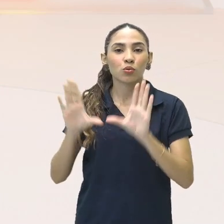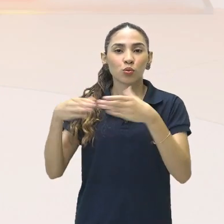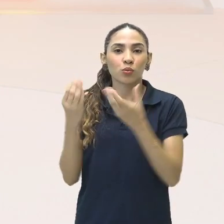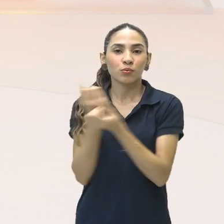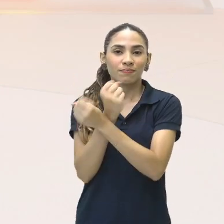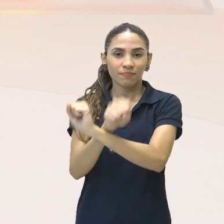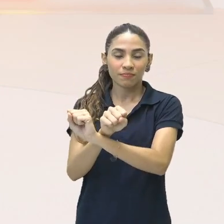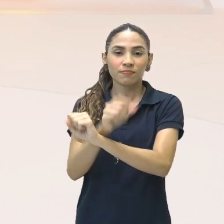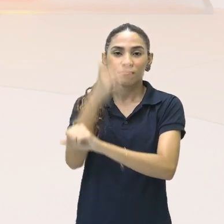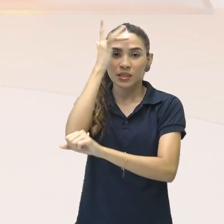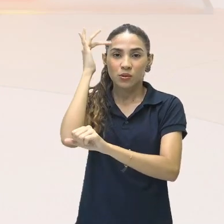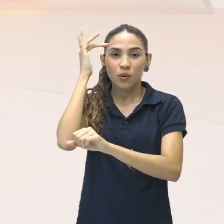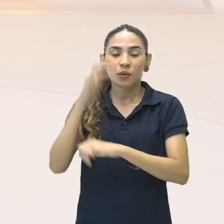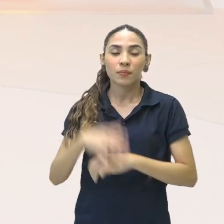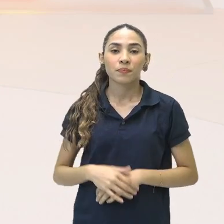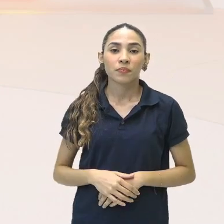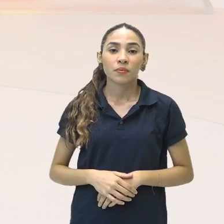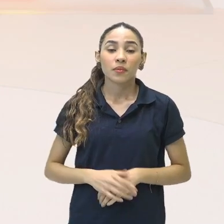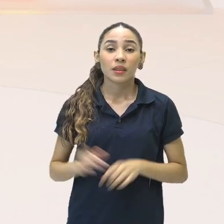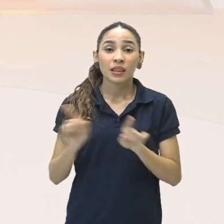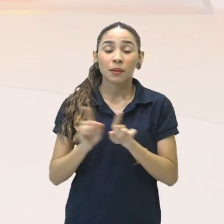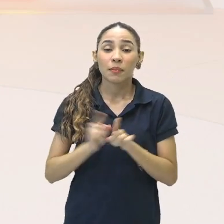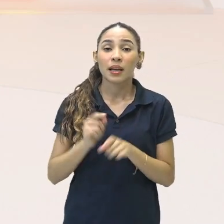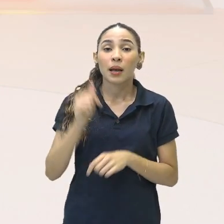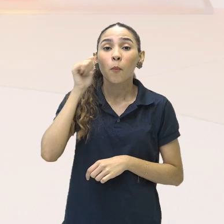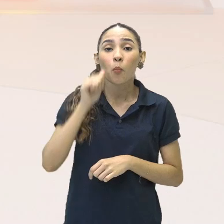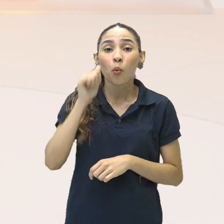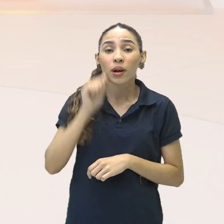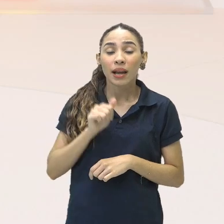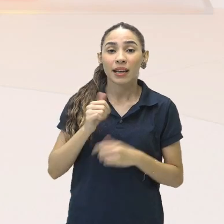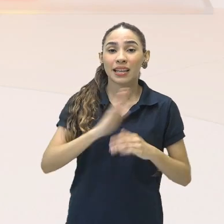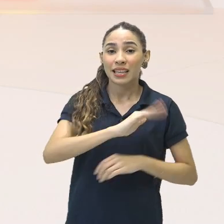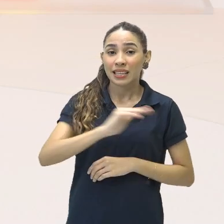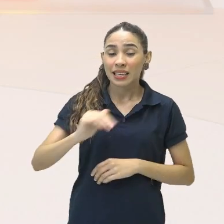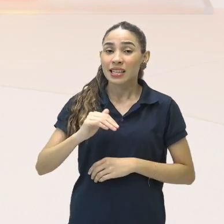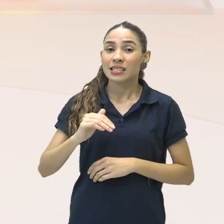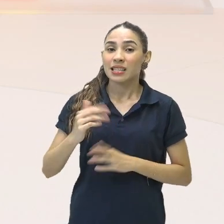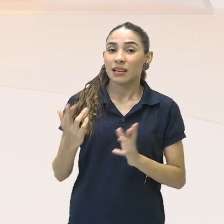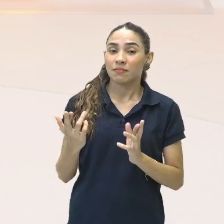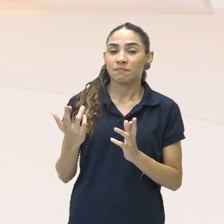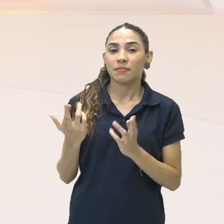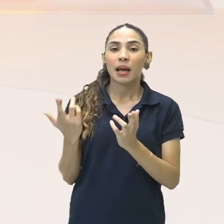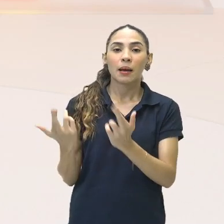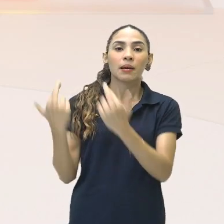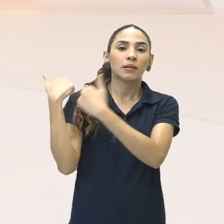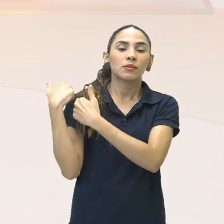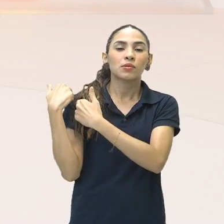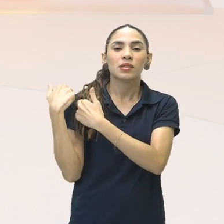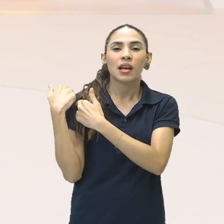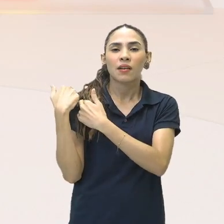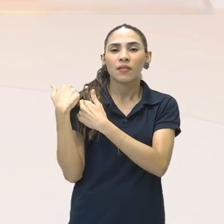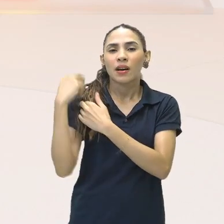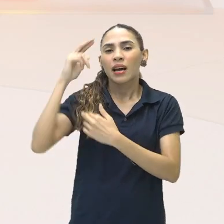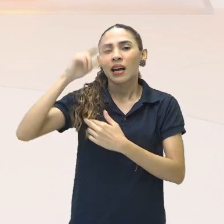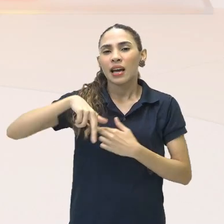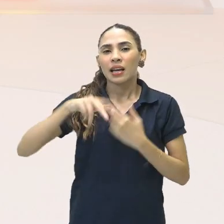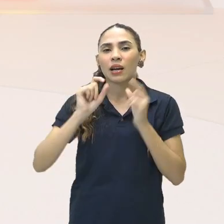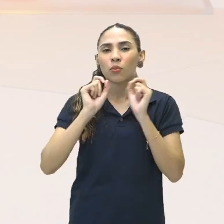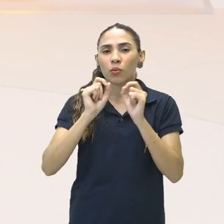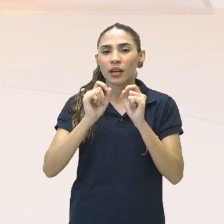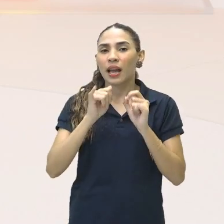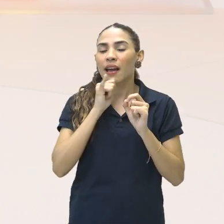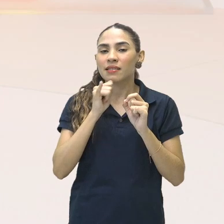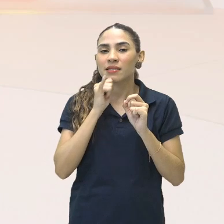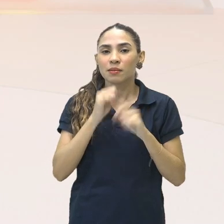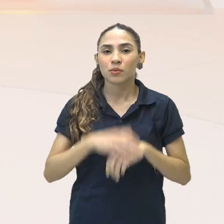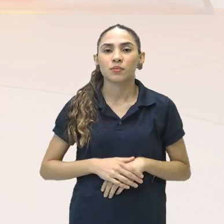escravizados, certo? O papel da mulher e das crianças nesse momento, né, nesta imagem, vão ser retratados como parte do